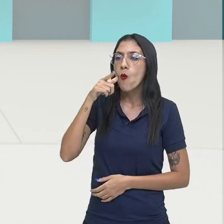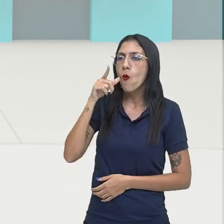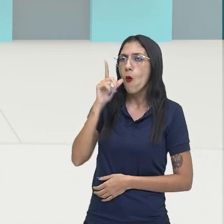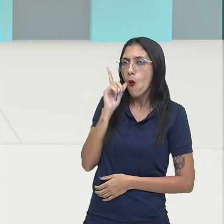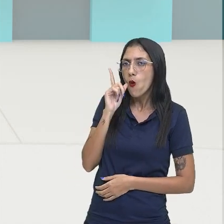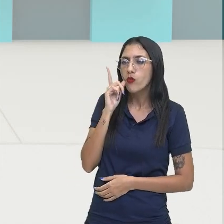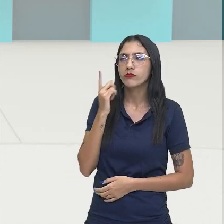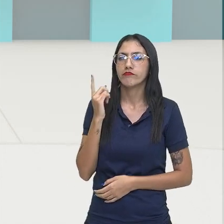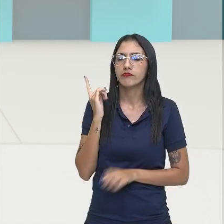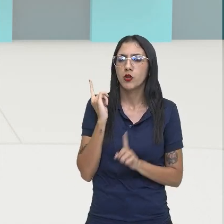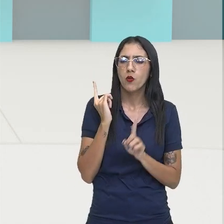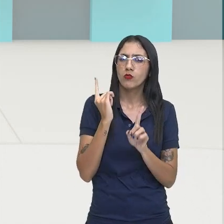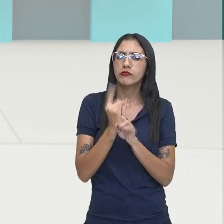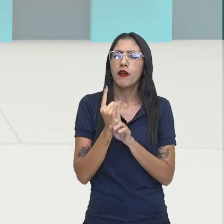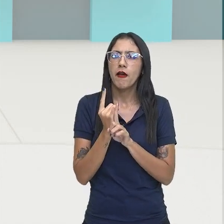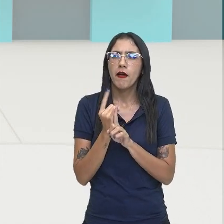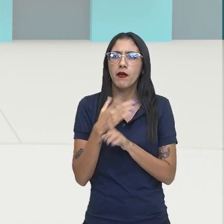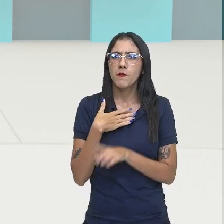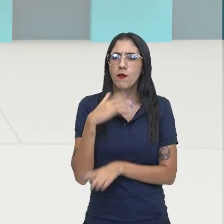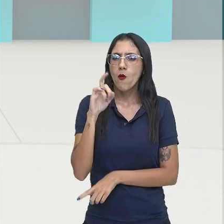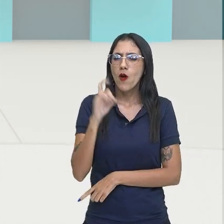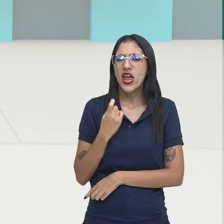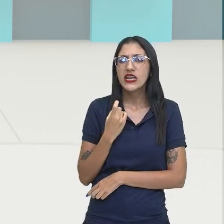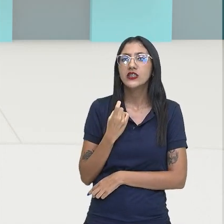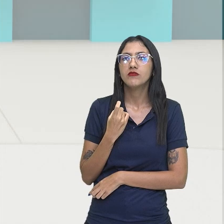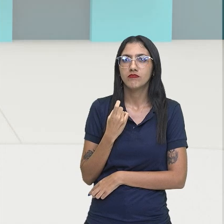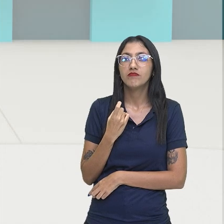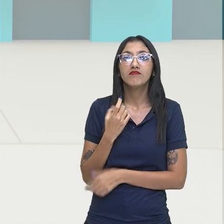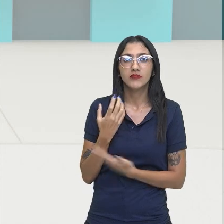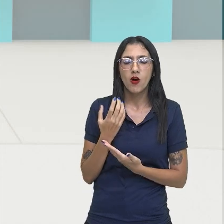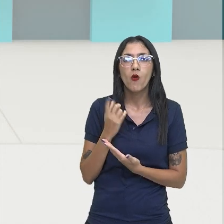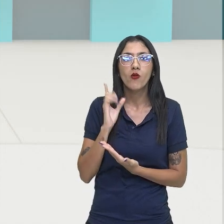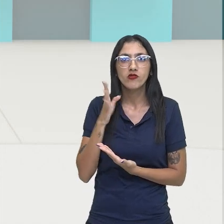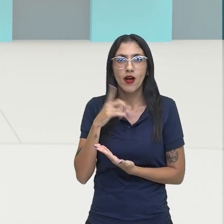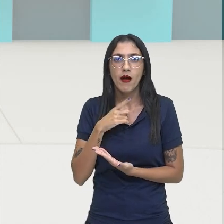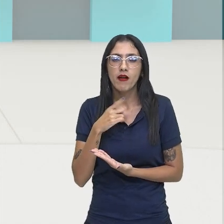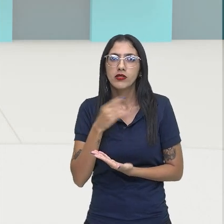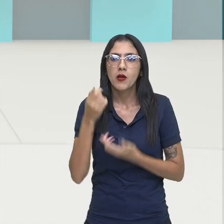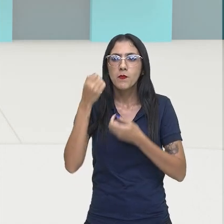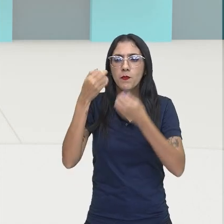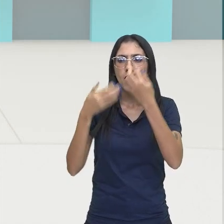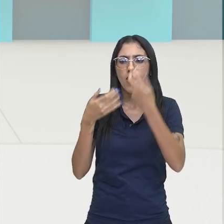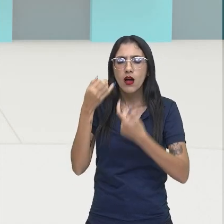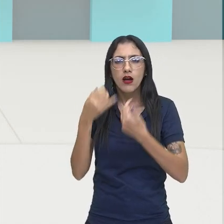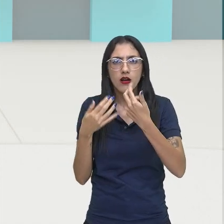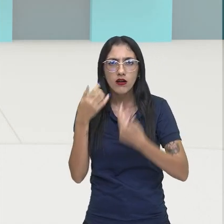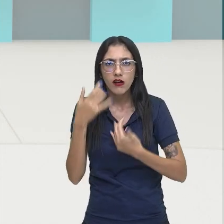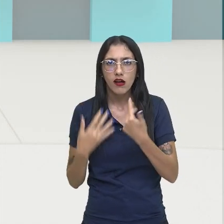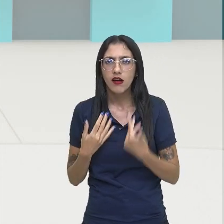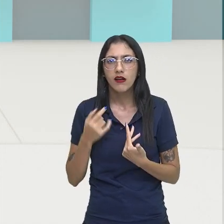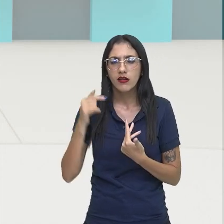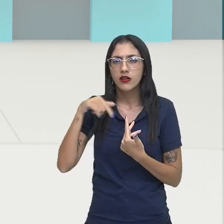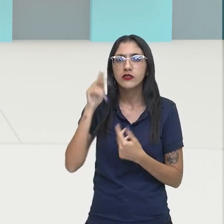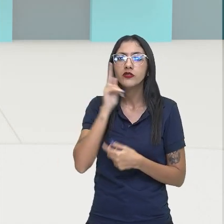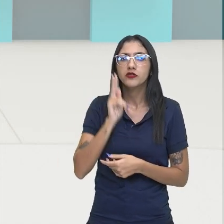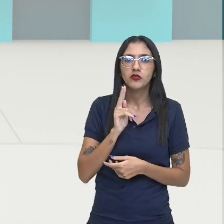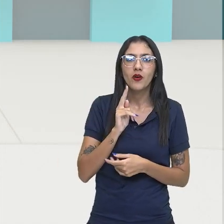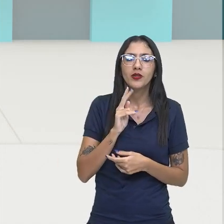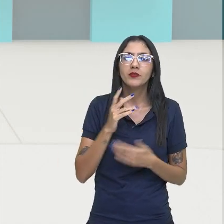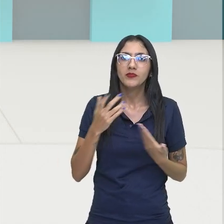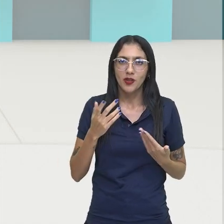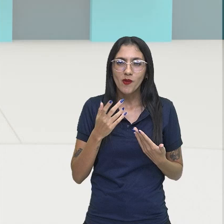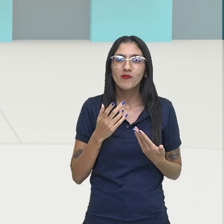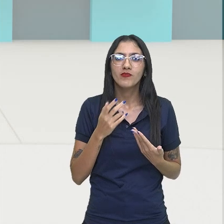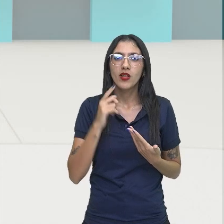olha aí, já comecei a contar uma história. Então, se eu começo a falar mais dessa história, eu estou falando